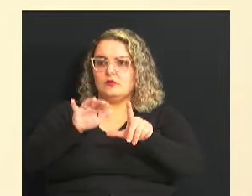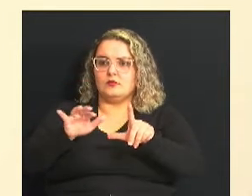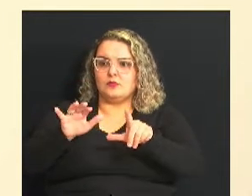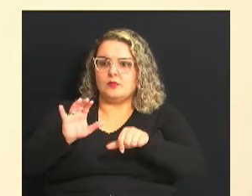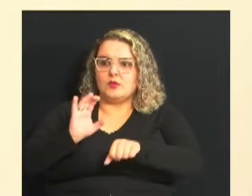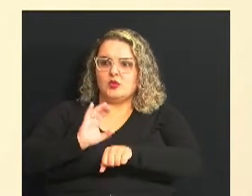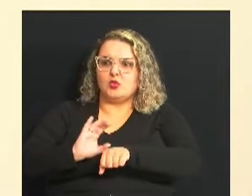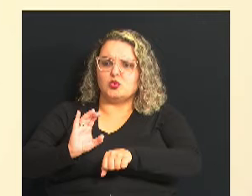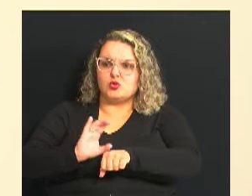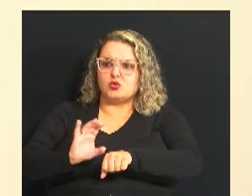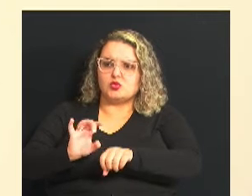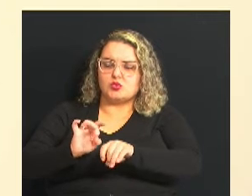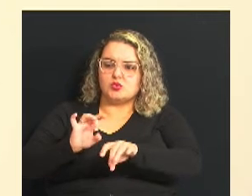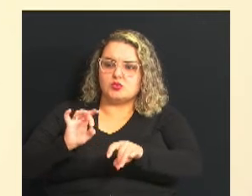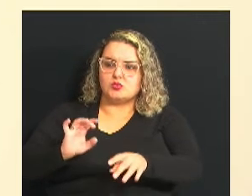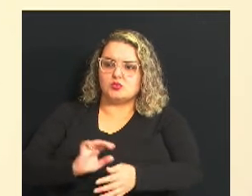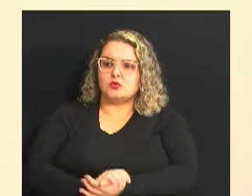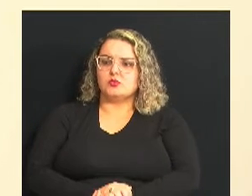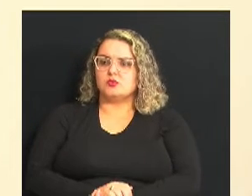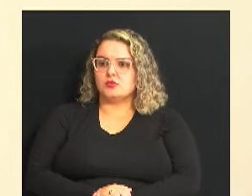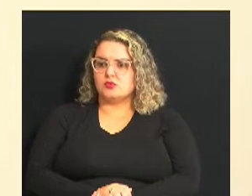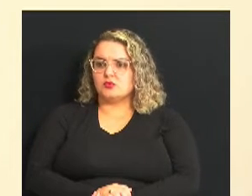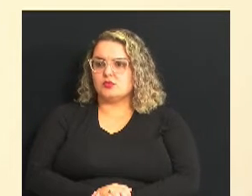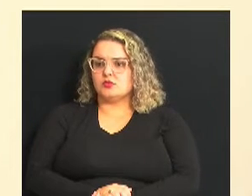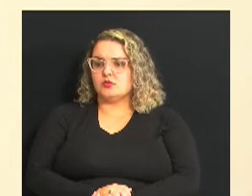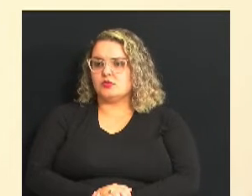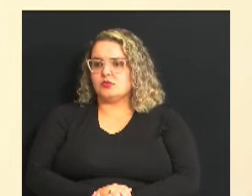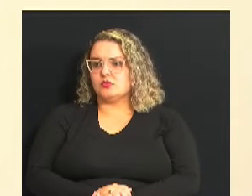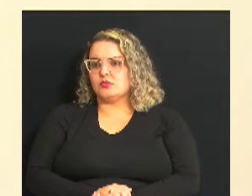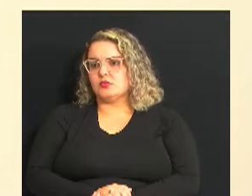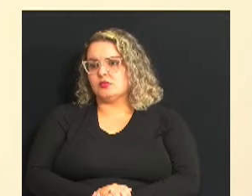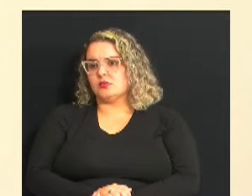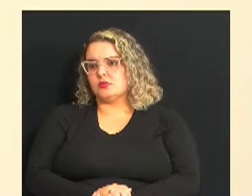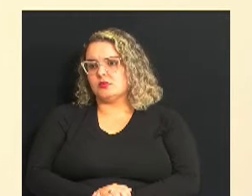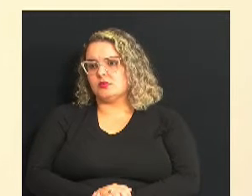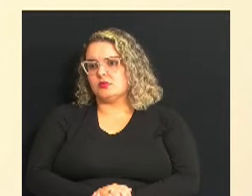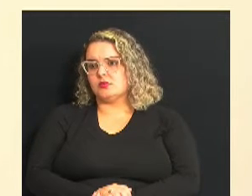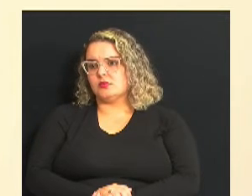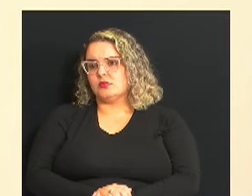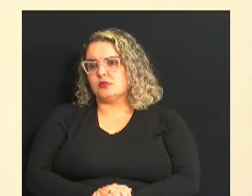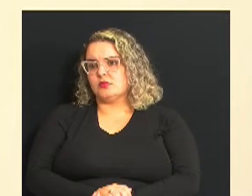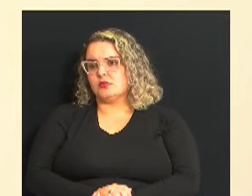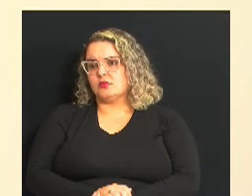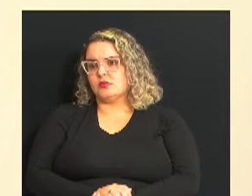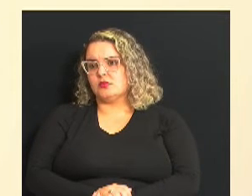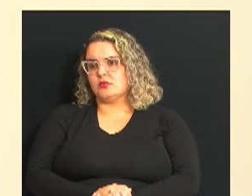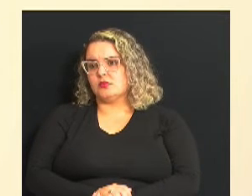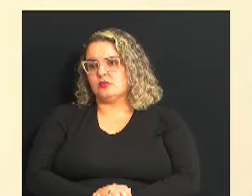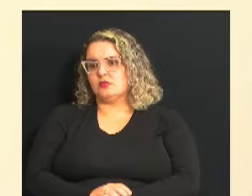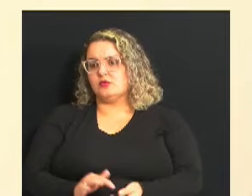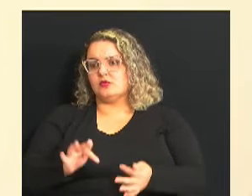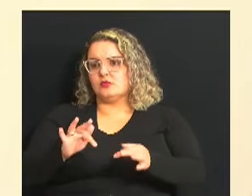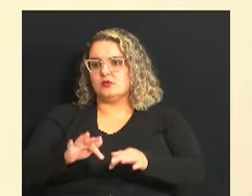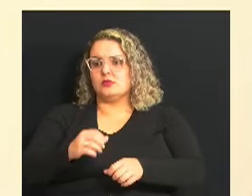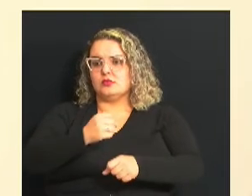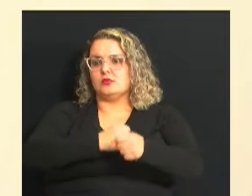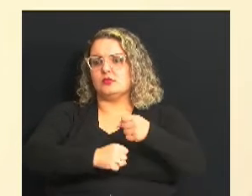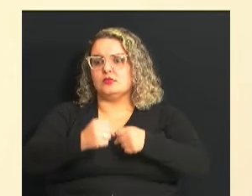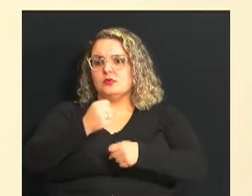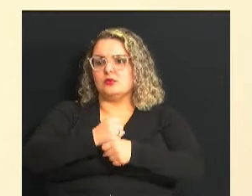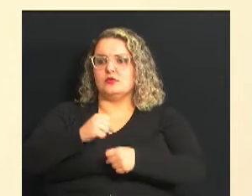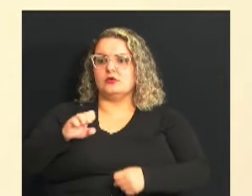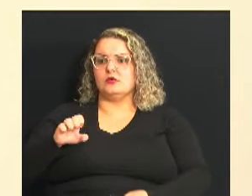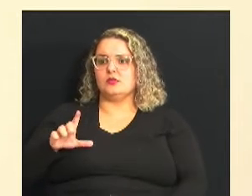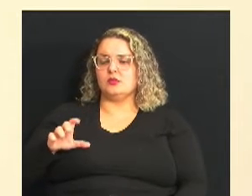recentemente entregamos para a Escola do Legislativo de Campinas, a Elecamp, no final do ano passado, né? O Moodle